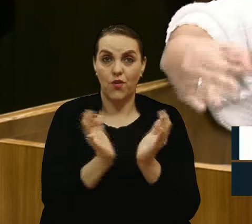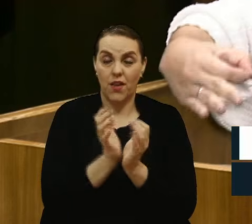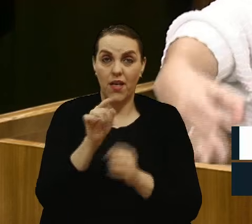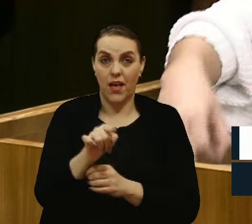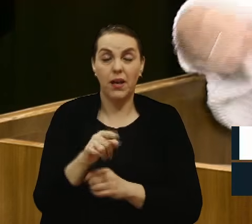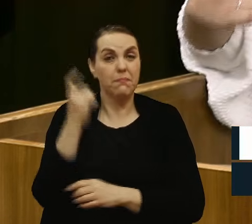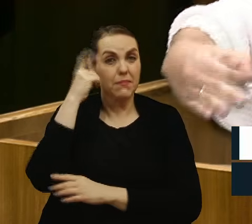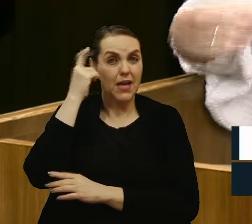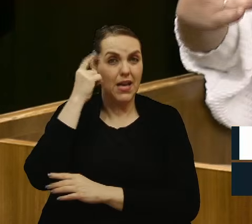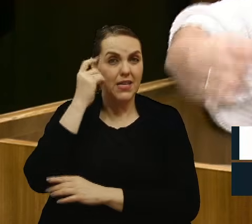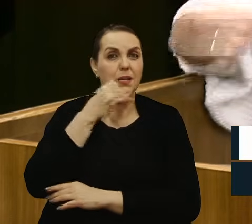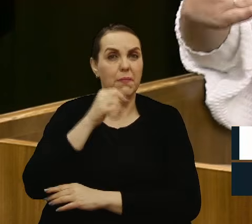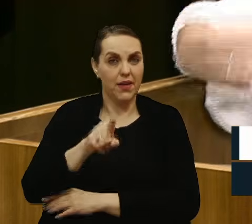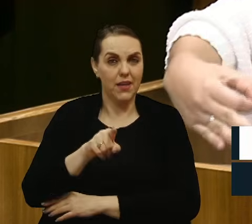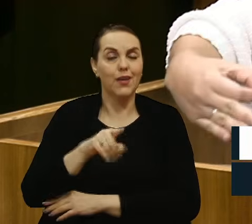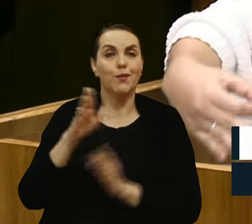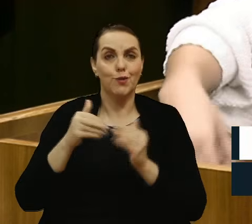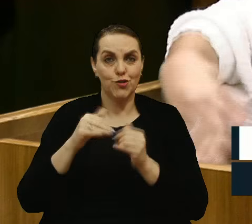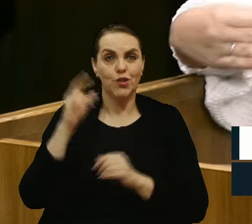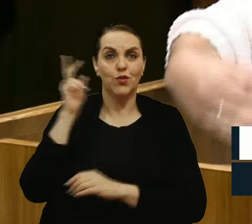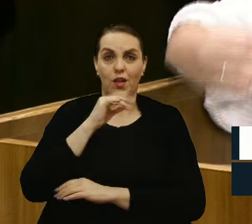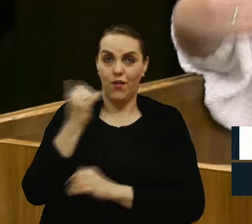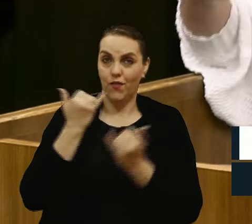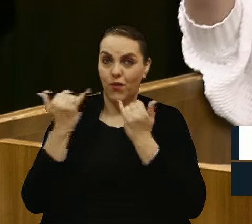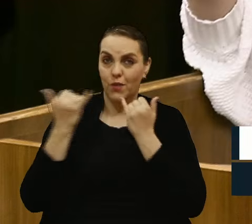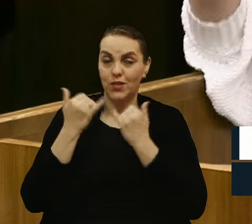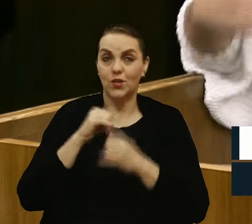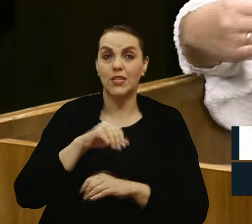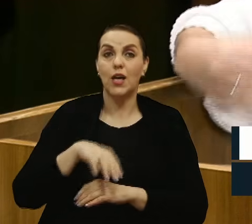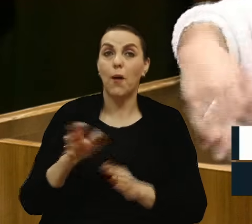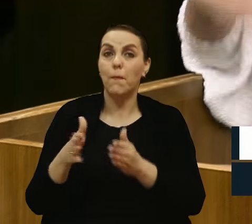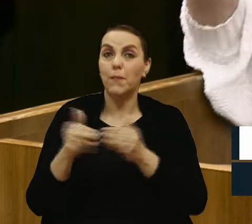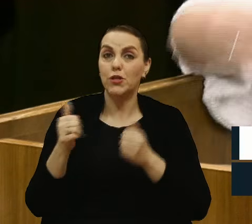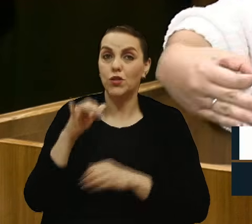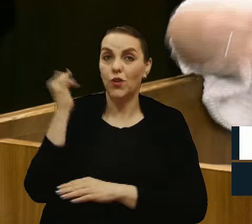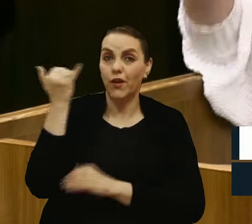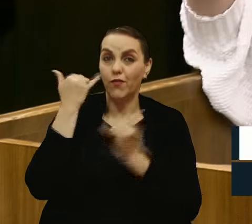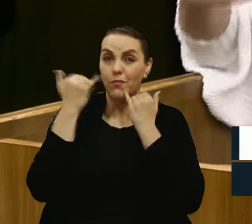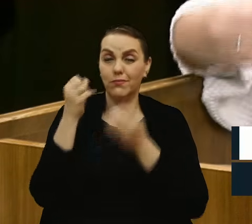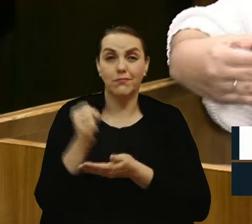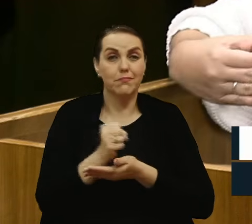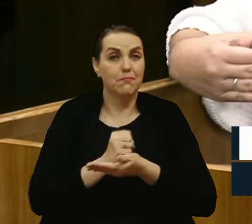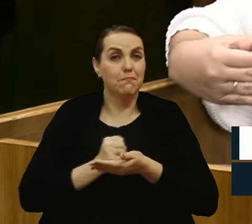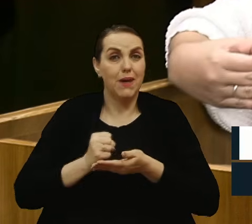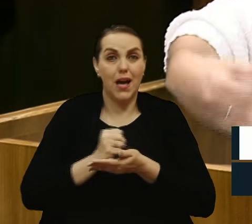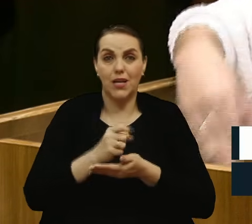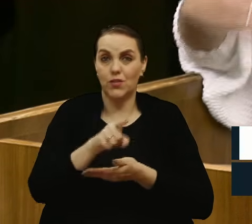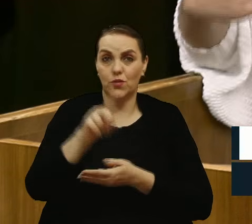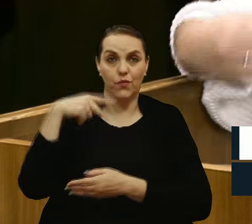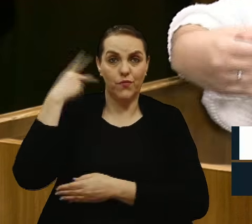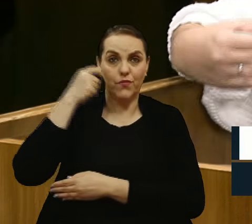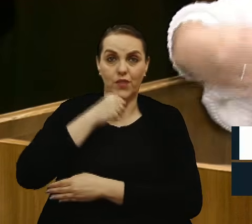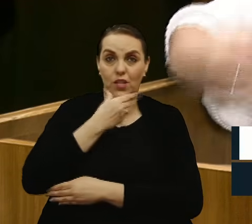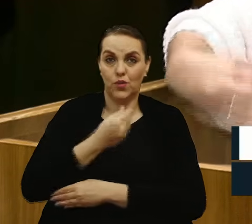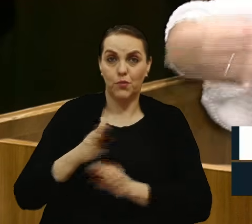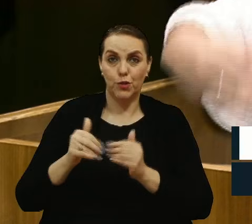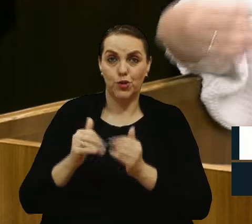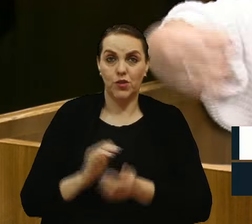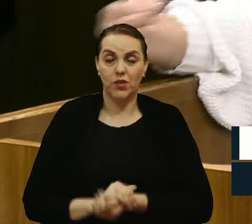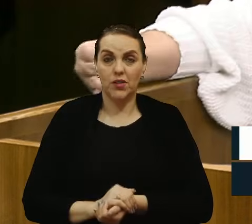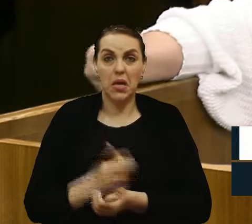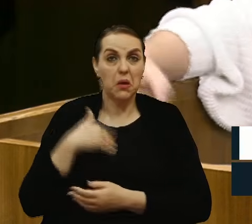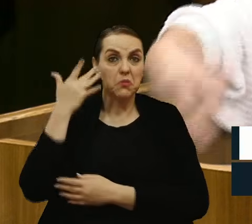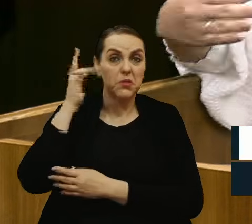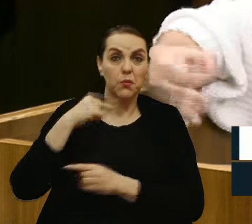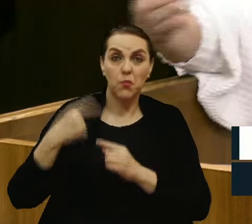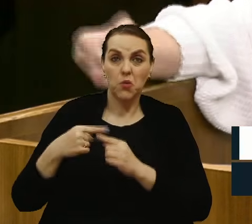que pensem e repensem o pedido de informação. Pedido de informação é o básico de um vereador. Eu não sei daí por que a